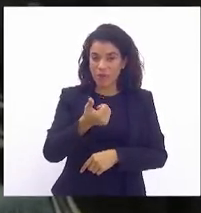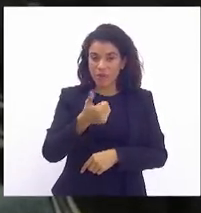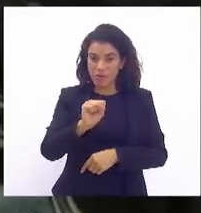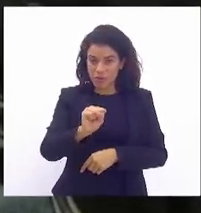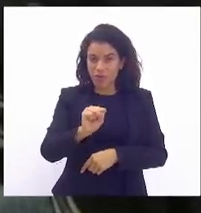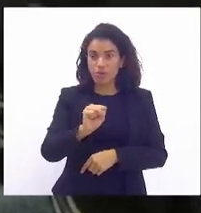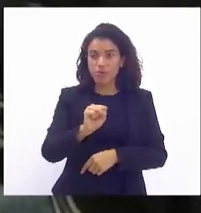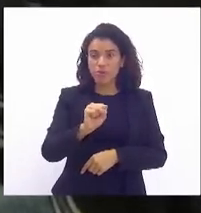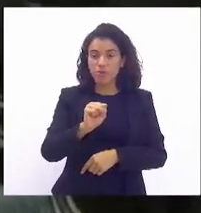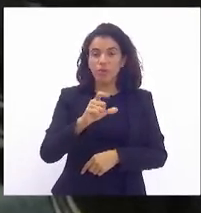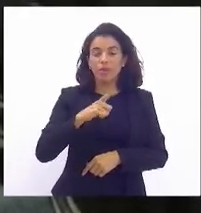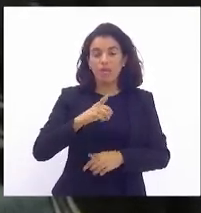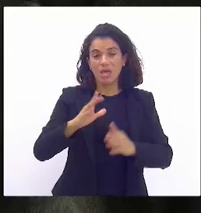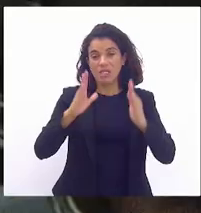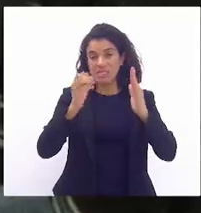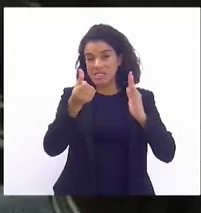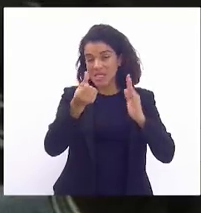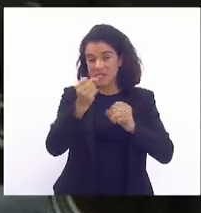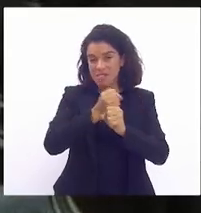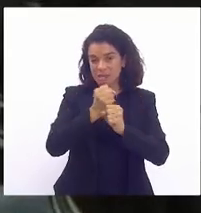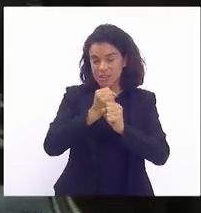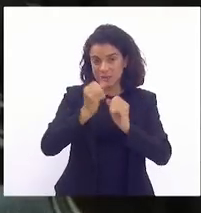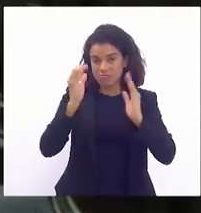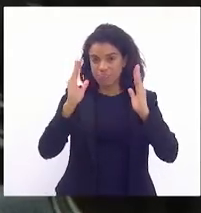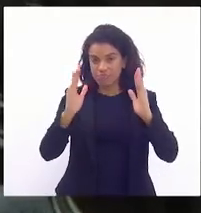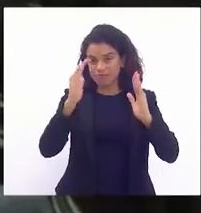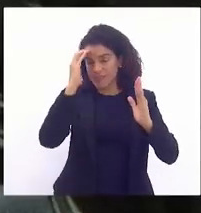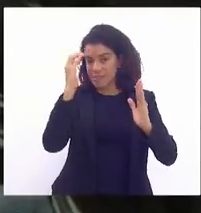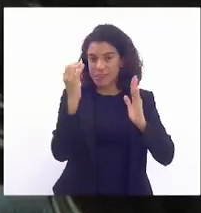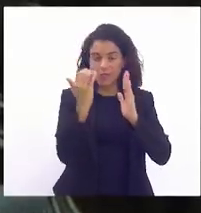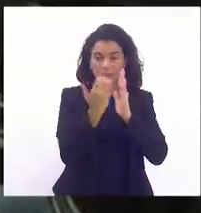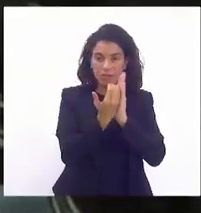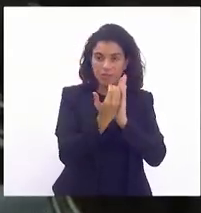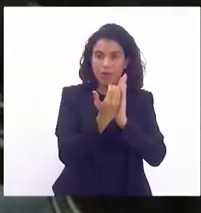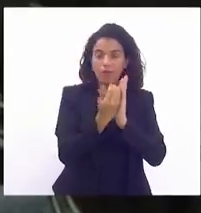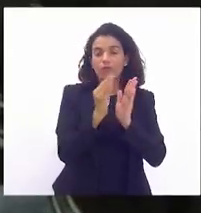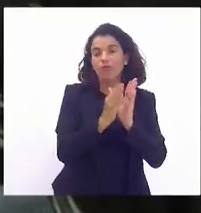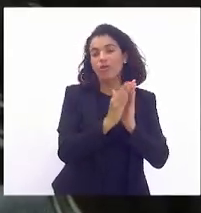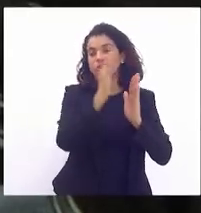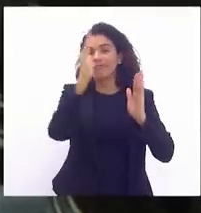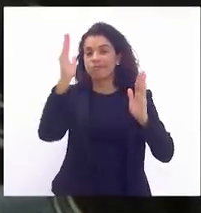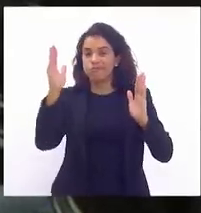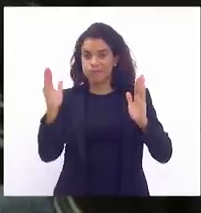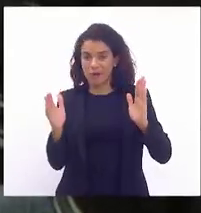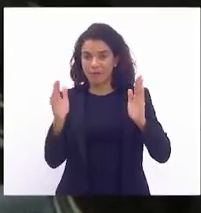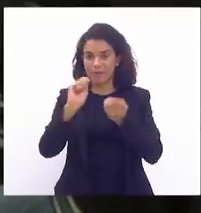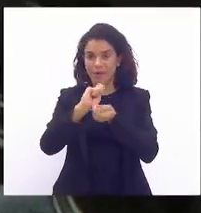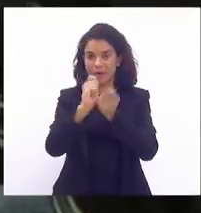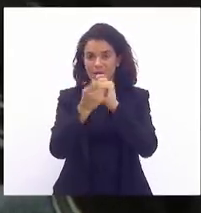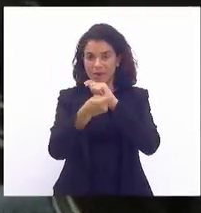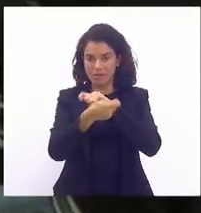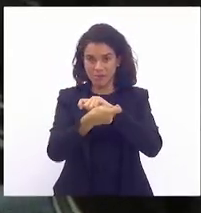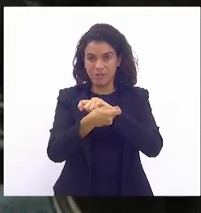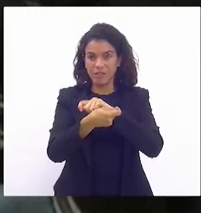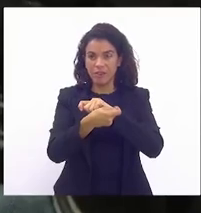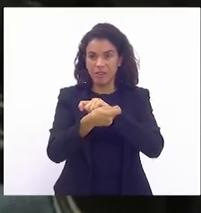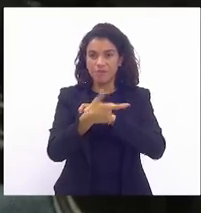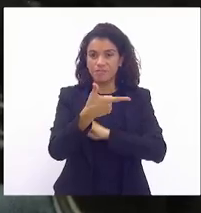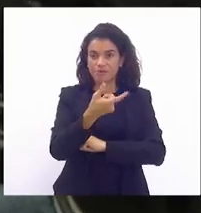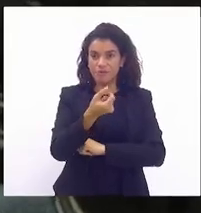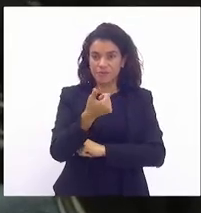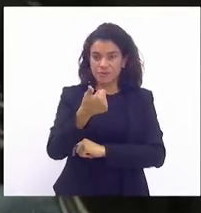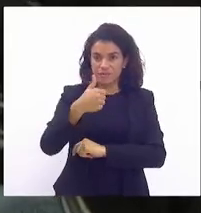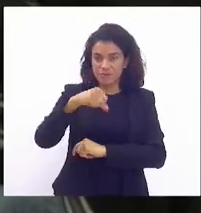para ser cumprido em 2024, foi procrastinada essa reforma que ia ser feita em